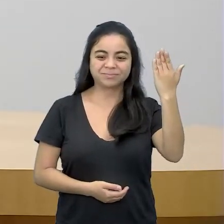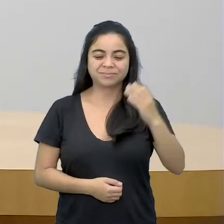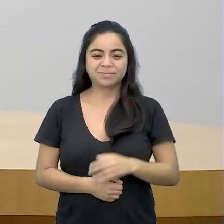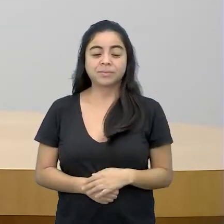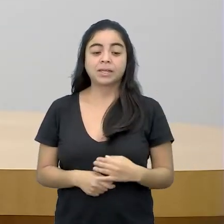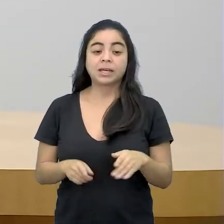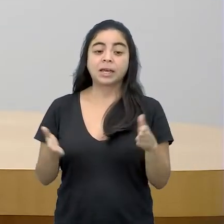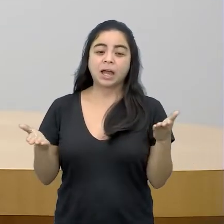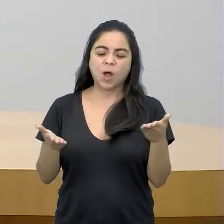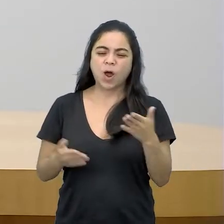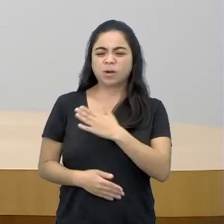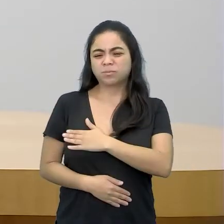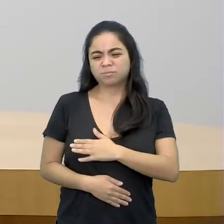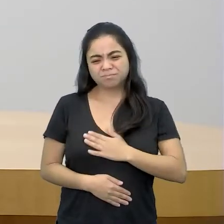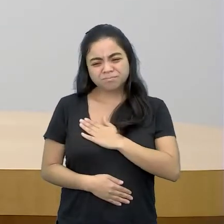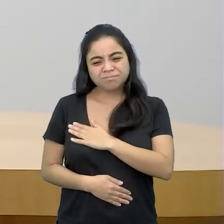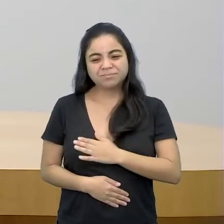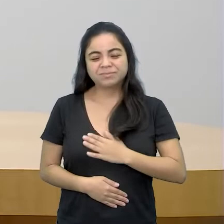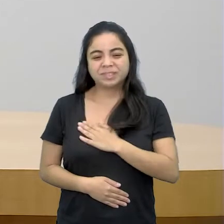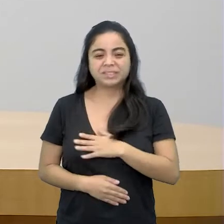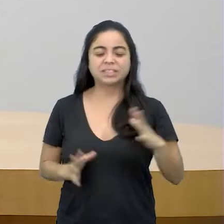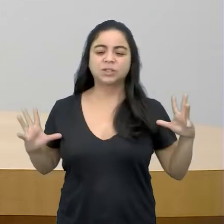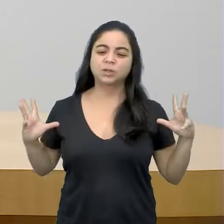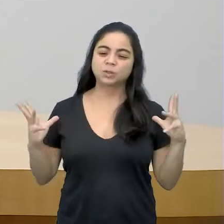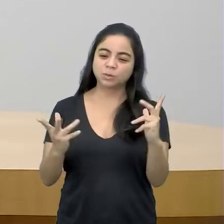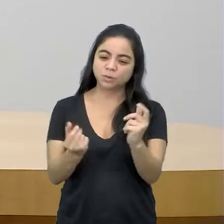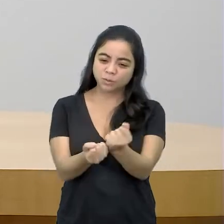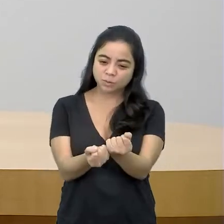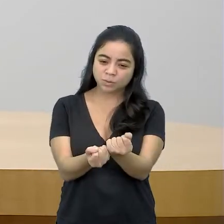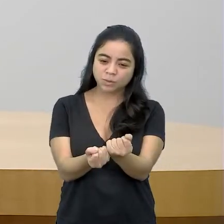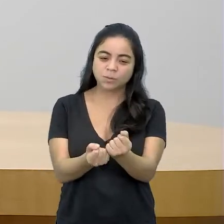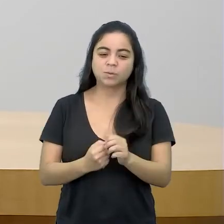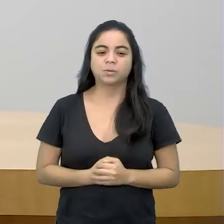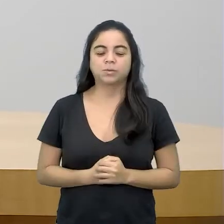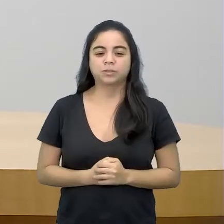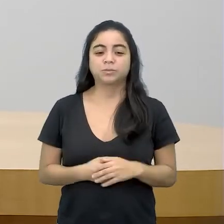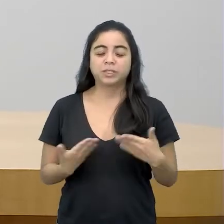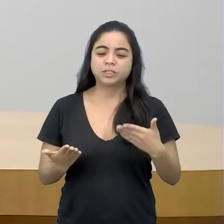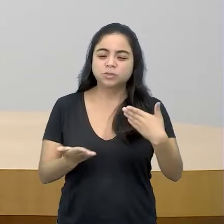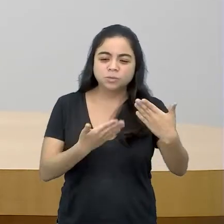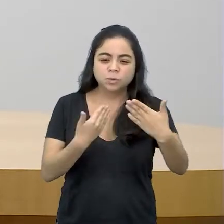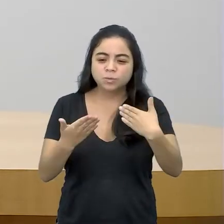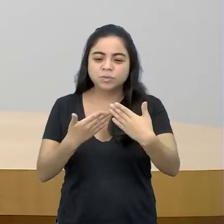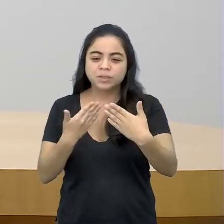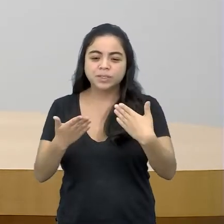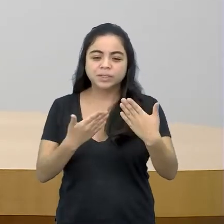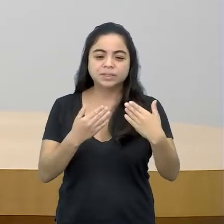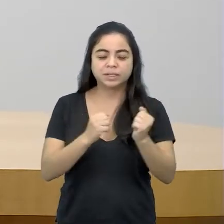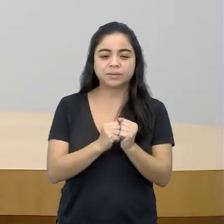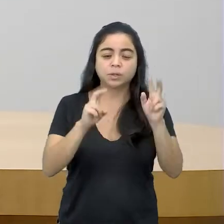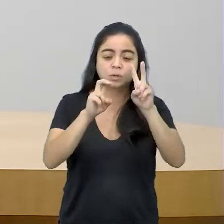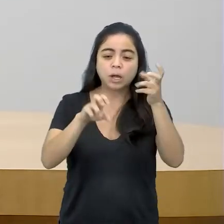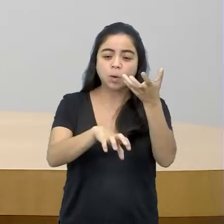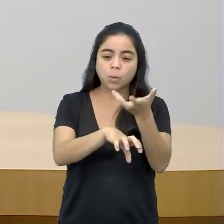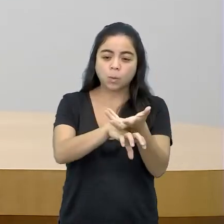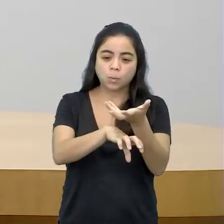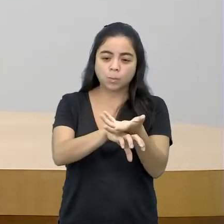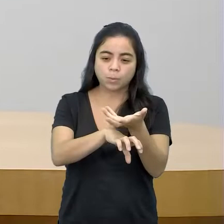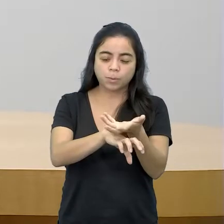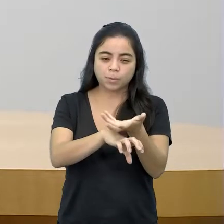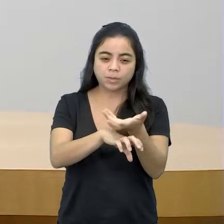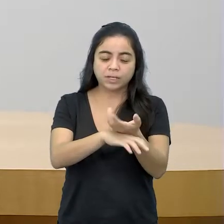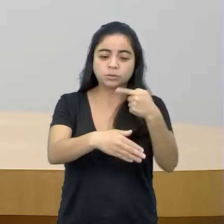e é um grande prazer estar com todas e todos para a gente conversar um pouco mais sobre o nosso componente dentro